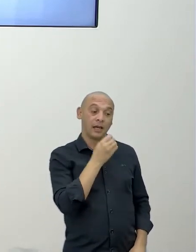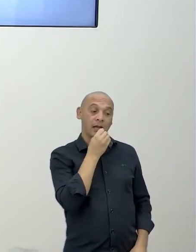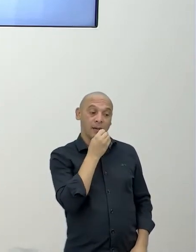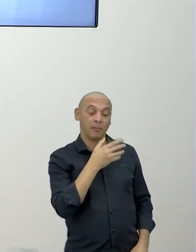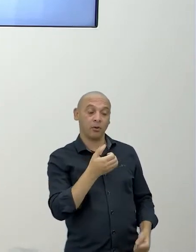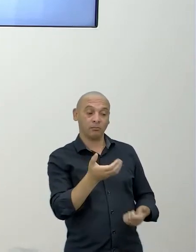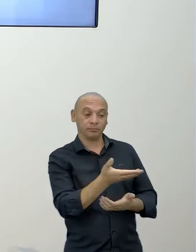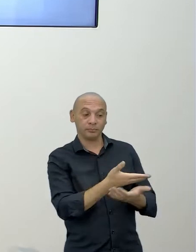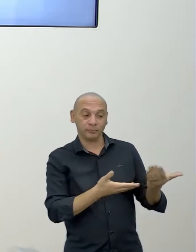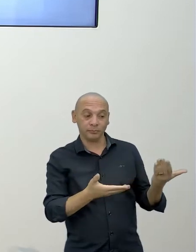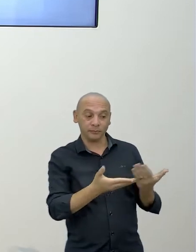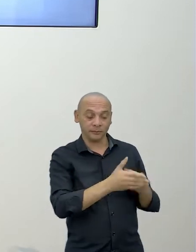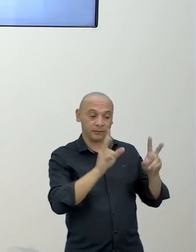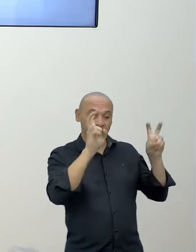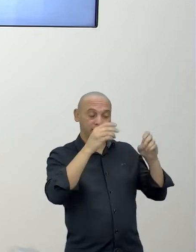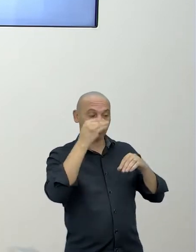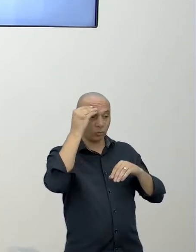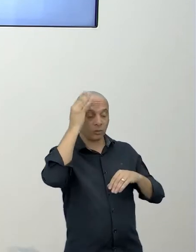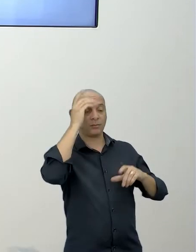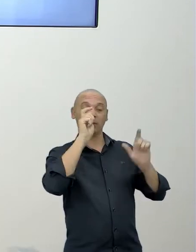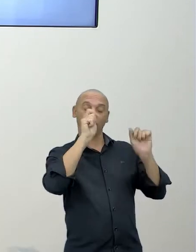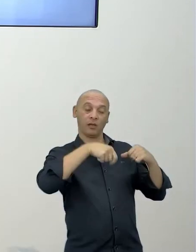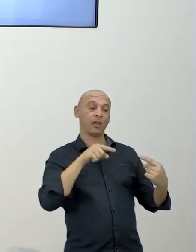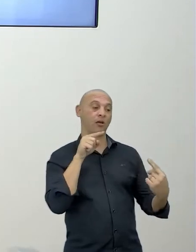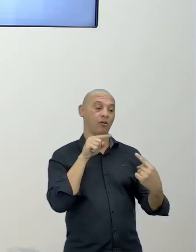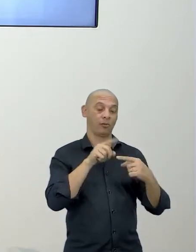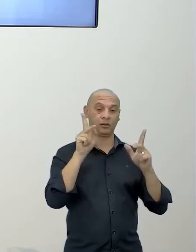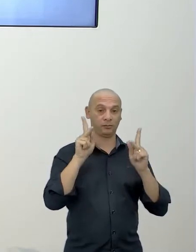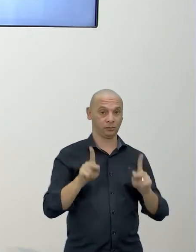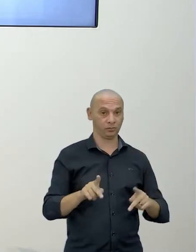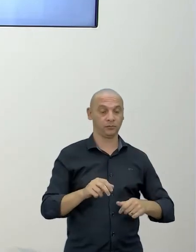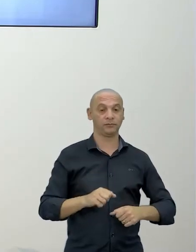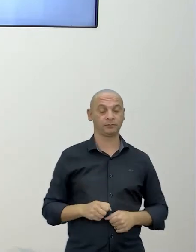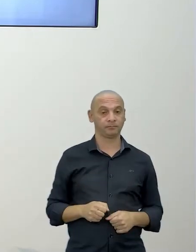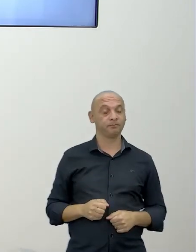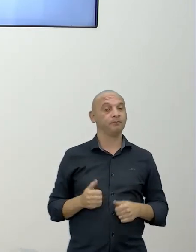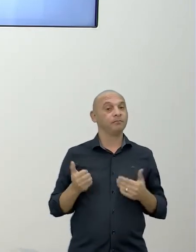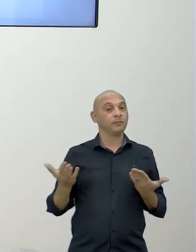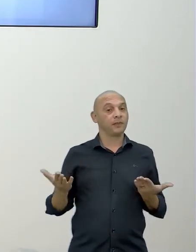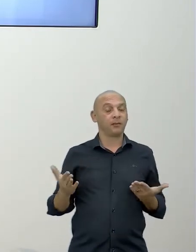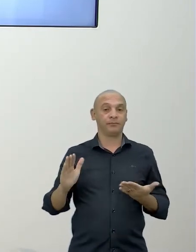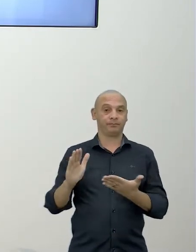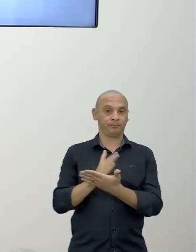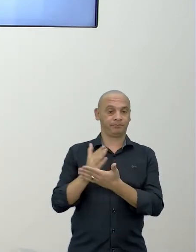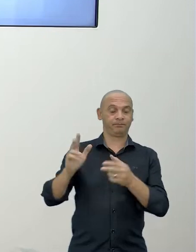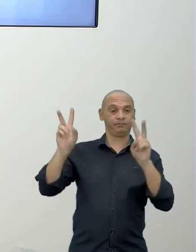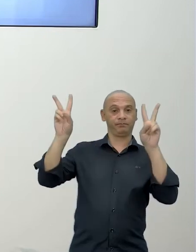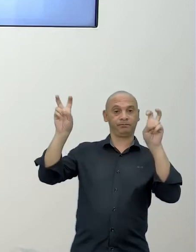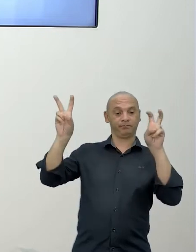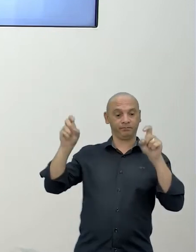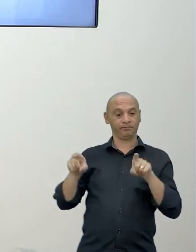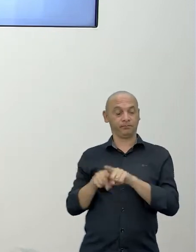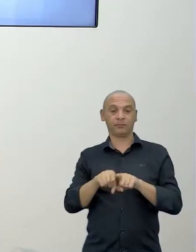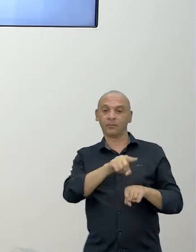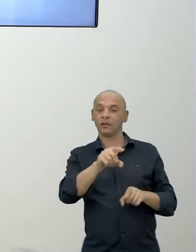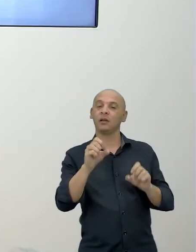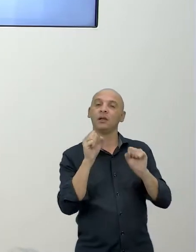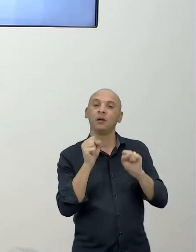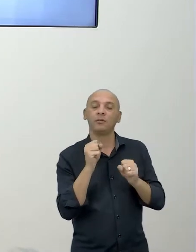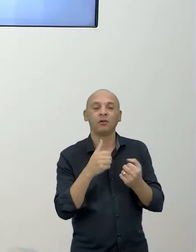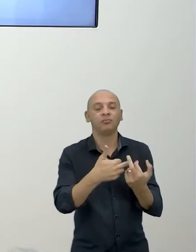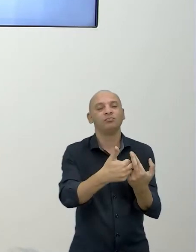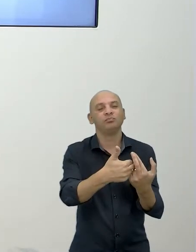redor e falar, poxa, esse seria um assunto que seria legal saber mais. Ou seria legal compartilhar esse conhecimento aí com